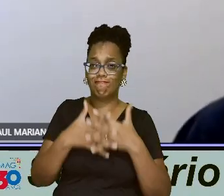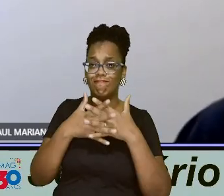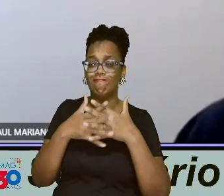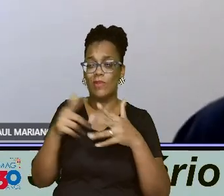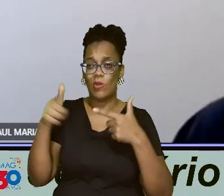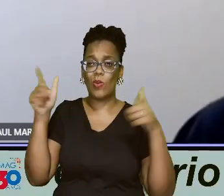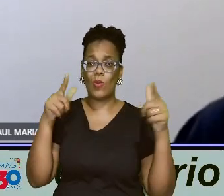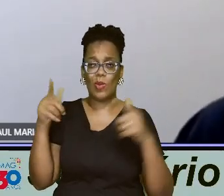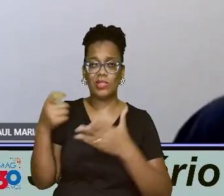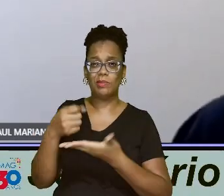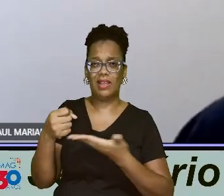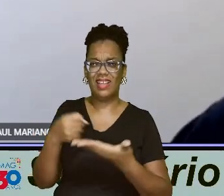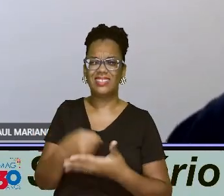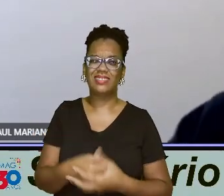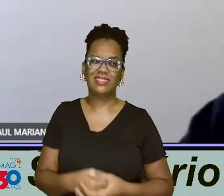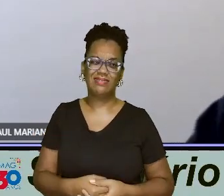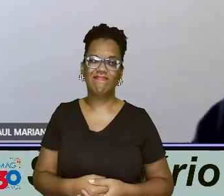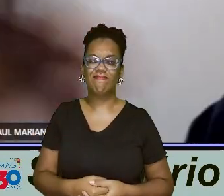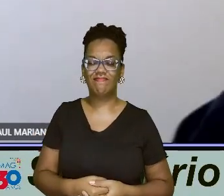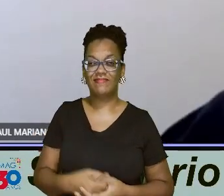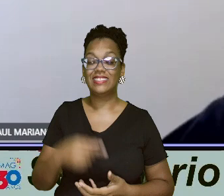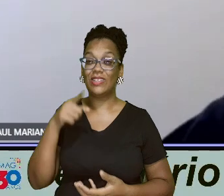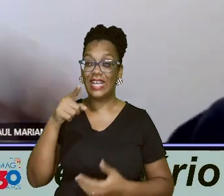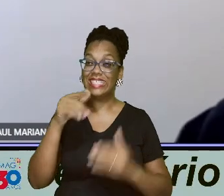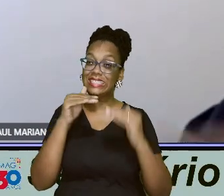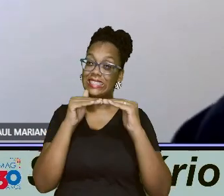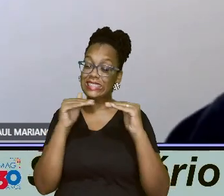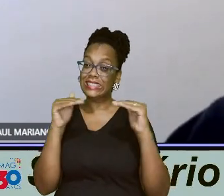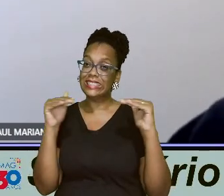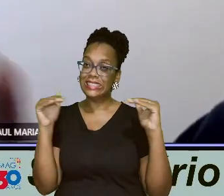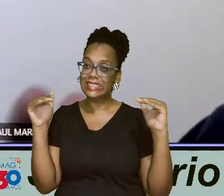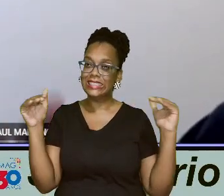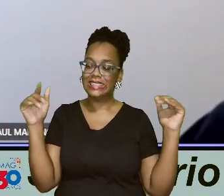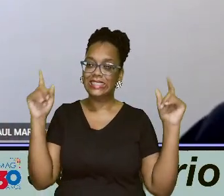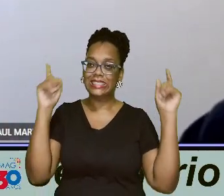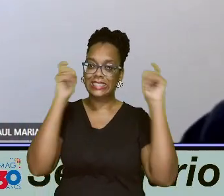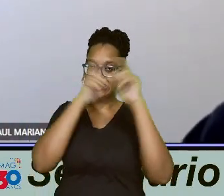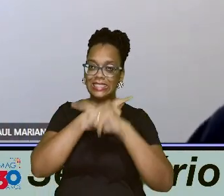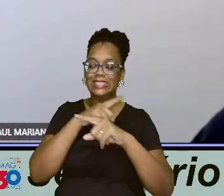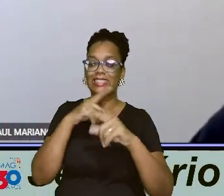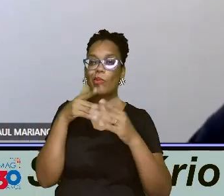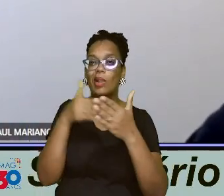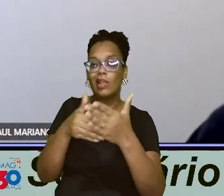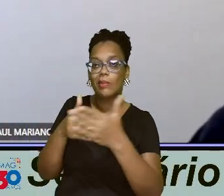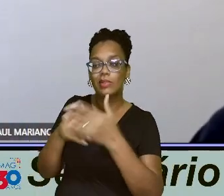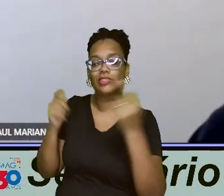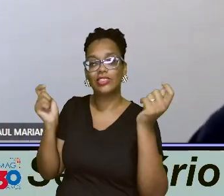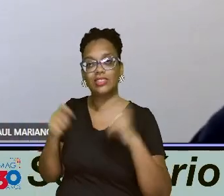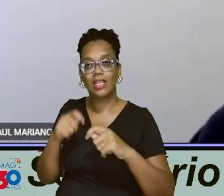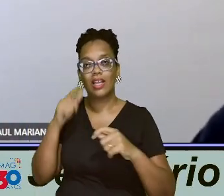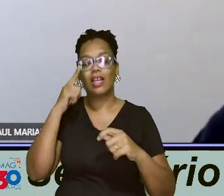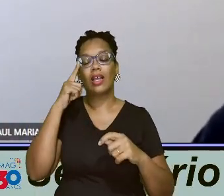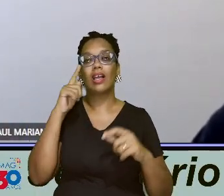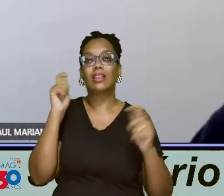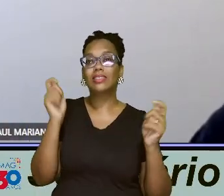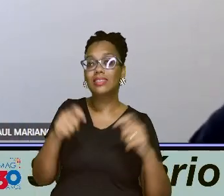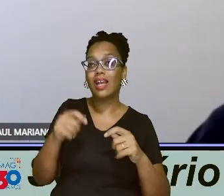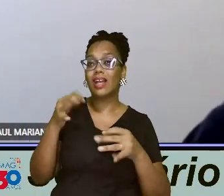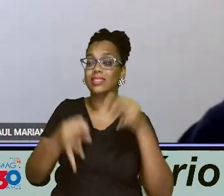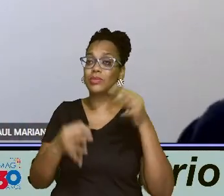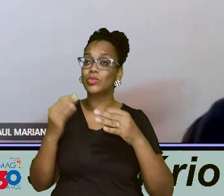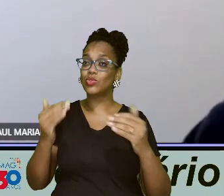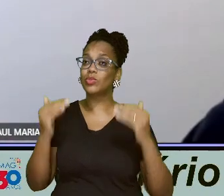outros princípios, né? Então, essa linha, né, também divisória do limite do que podem os tribunais